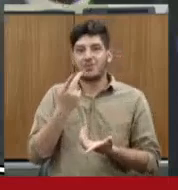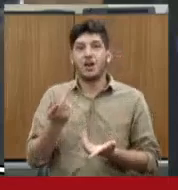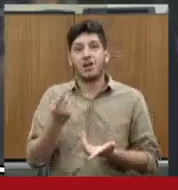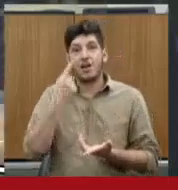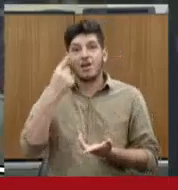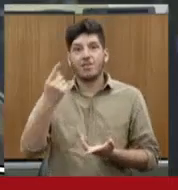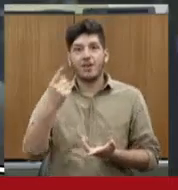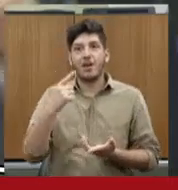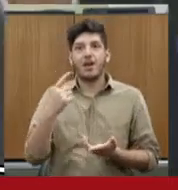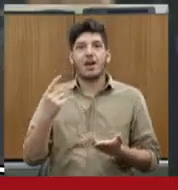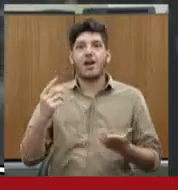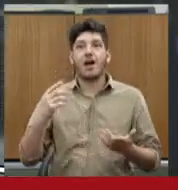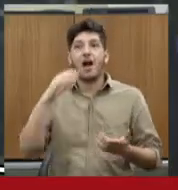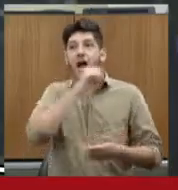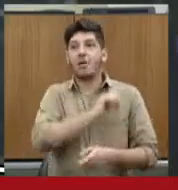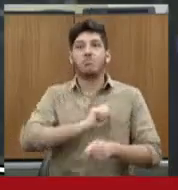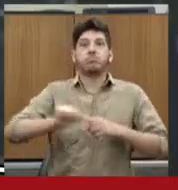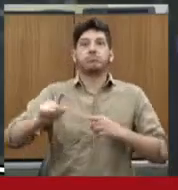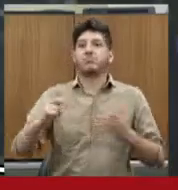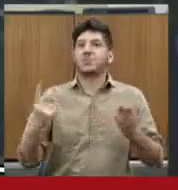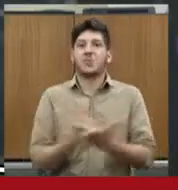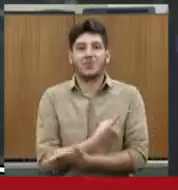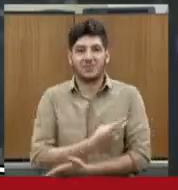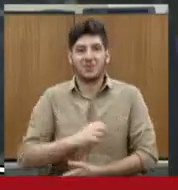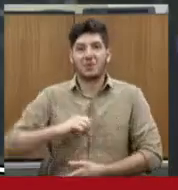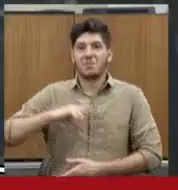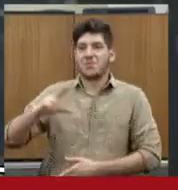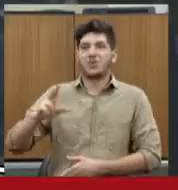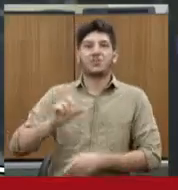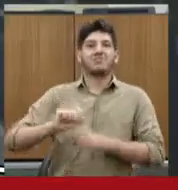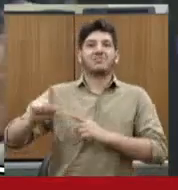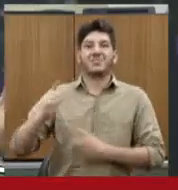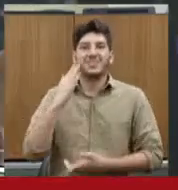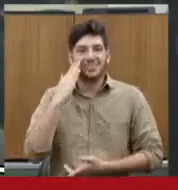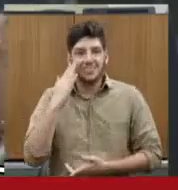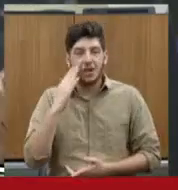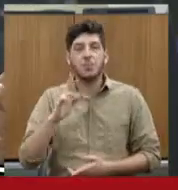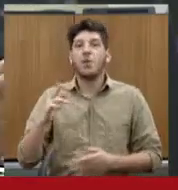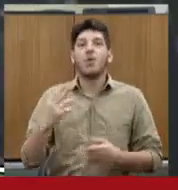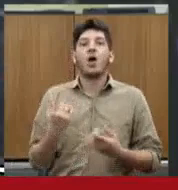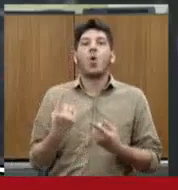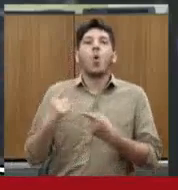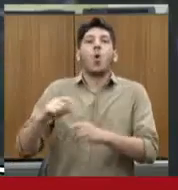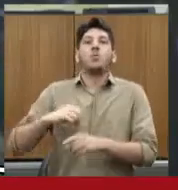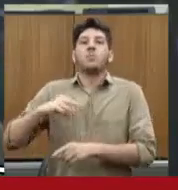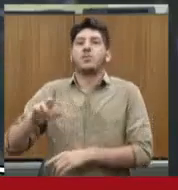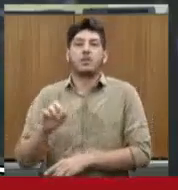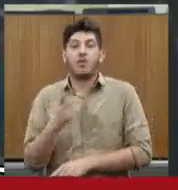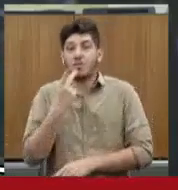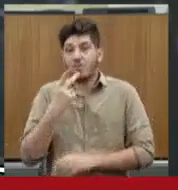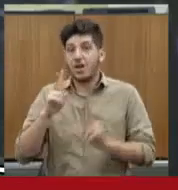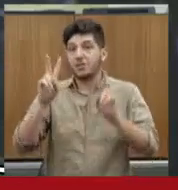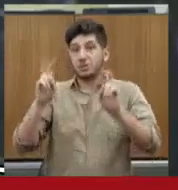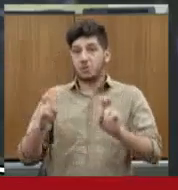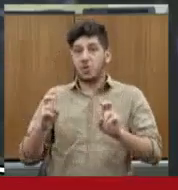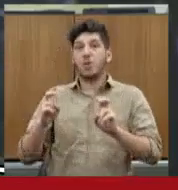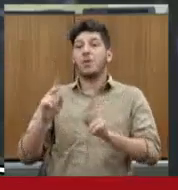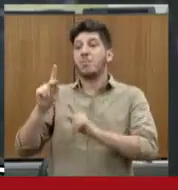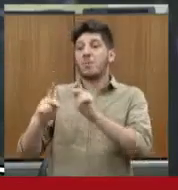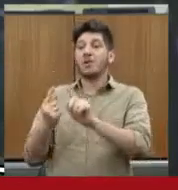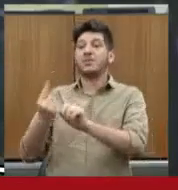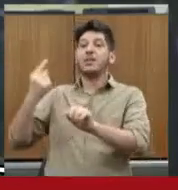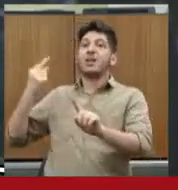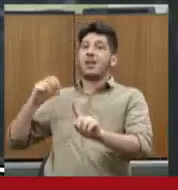põe a porta fora. Votamos os portugueses daquela. Tá? Nada contra os portugueses, até o contrário, somos nossos amigos. Estamos falando daqueles portugueses daquele